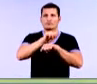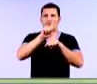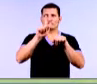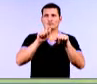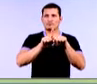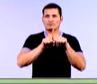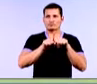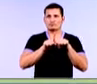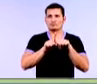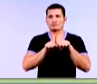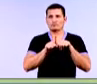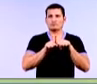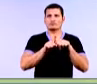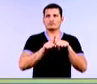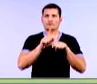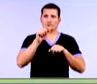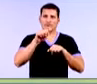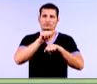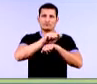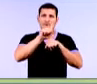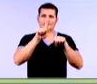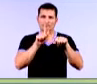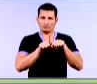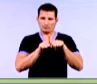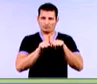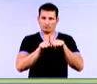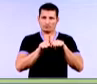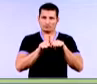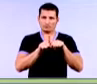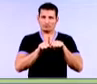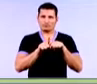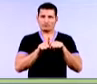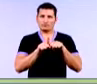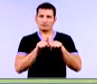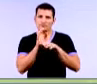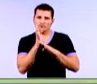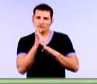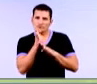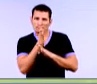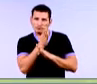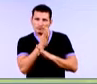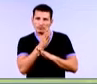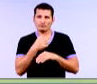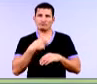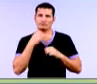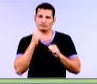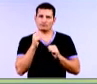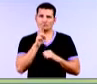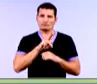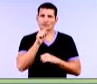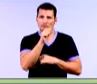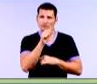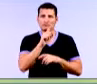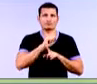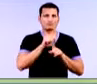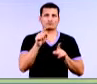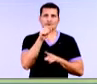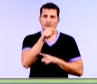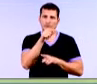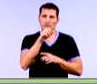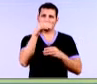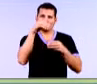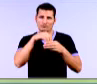algoritmo, é uma palavra reservada. Eu posso utilizá-la? Não, ela faz parte da linguagem de